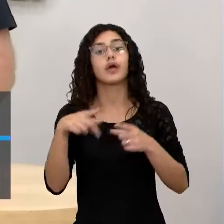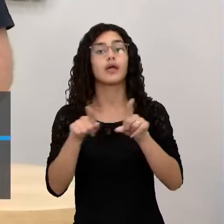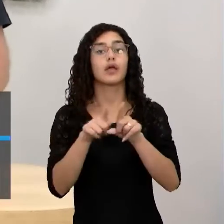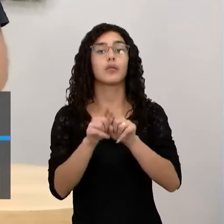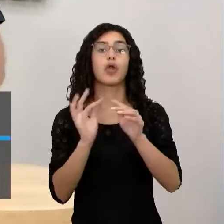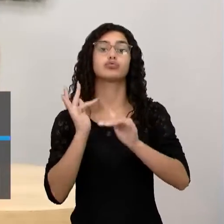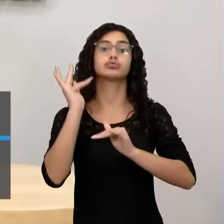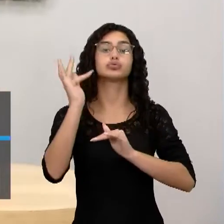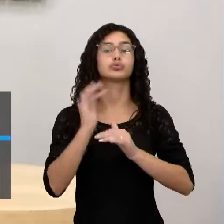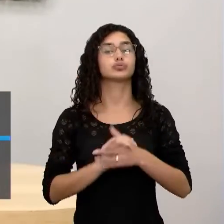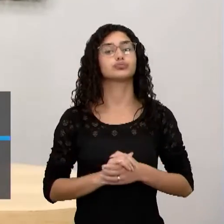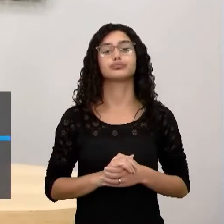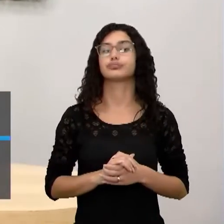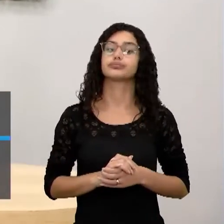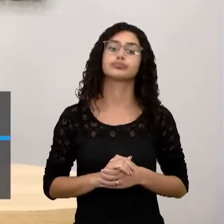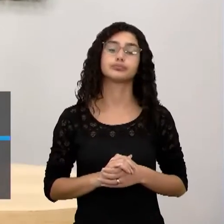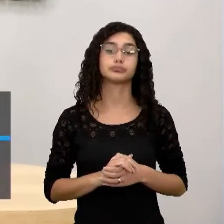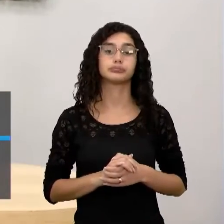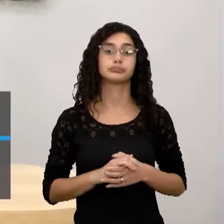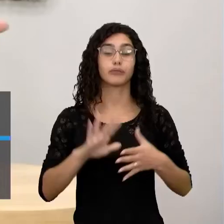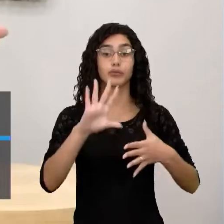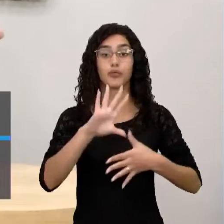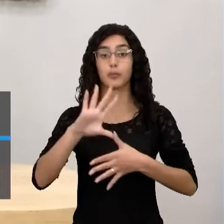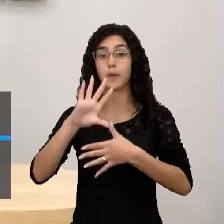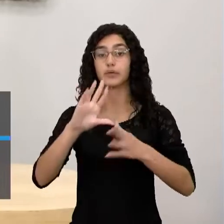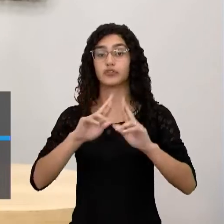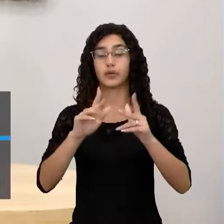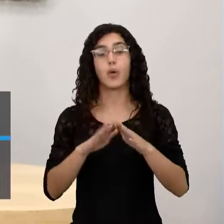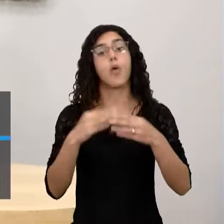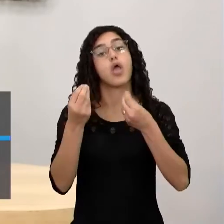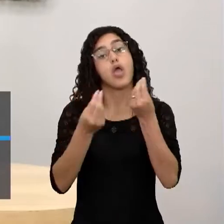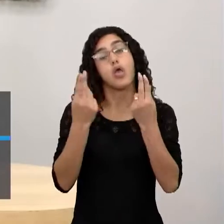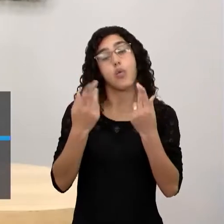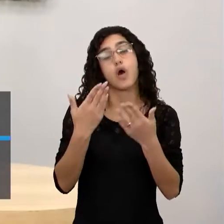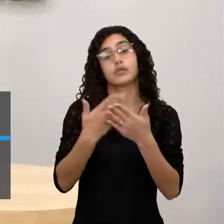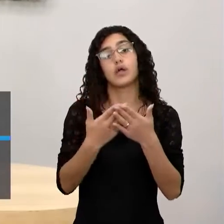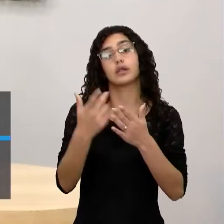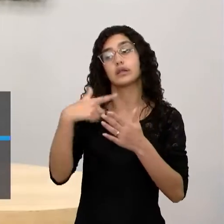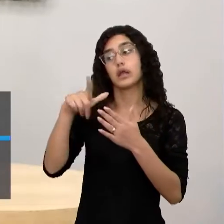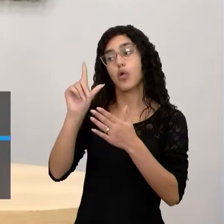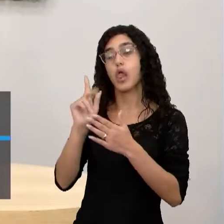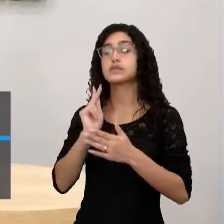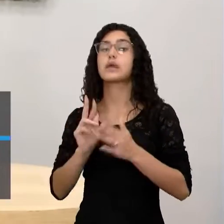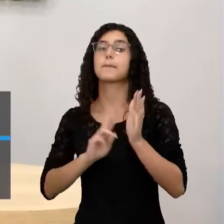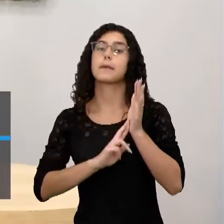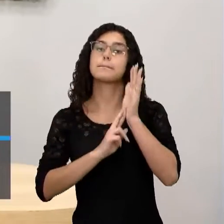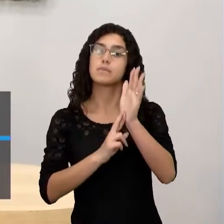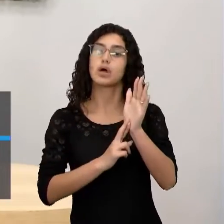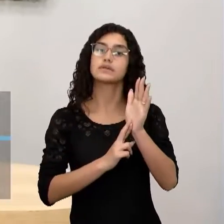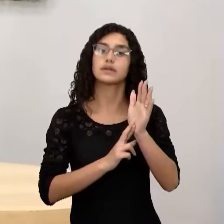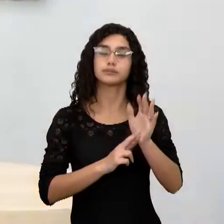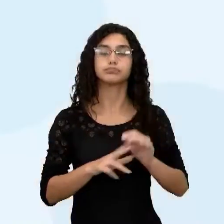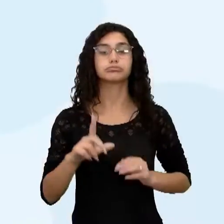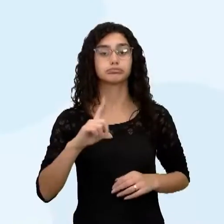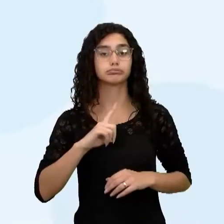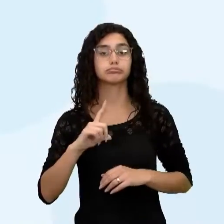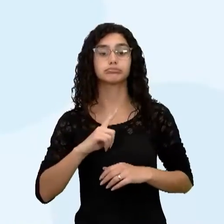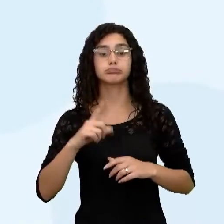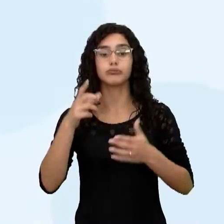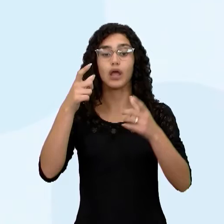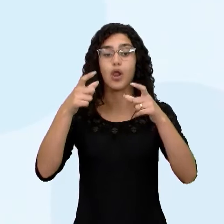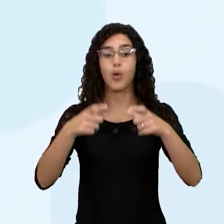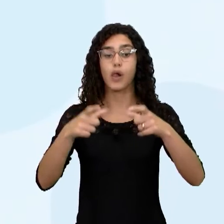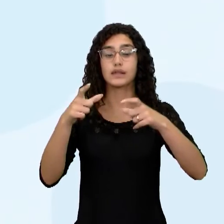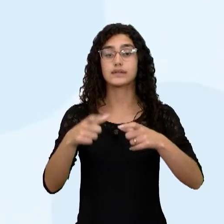frente em alguns outros mapas. Bom, como nas aulas anteriores, a gente sempre mostra aí o planisfério, né, para mostrar a